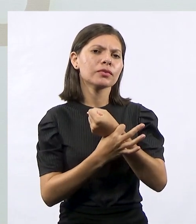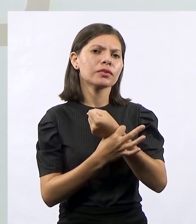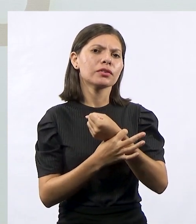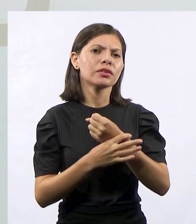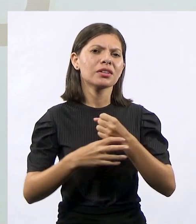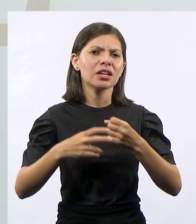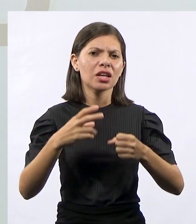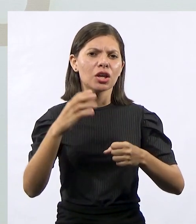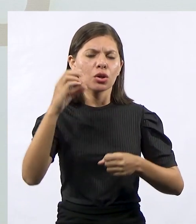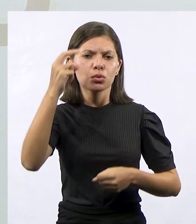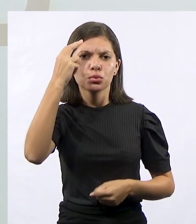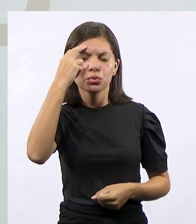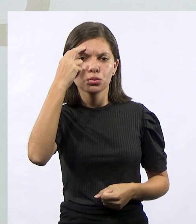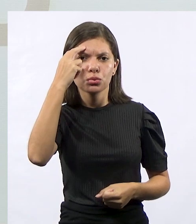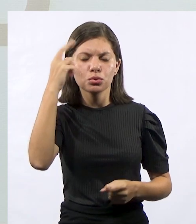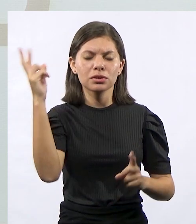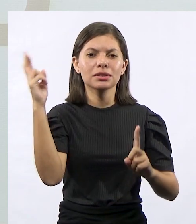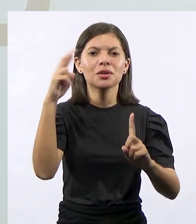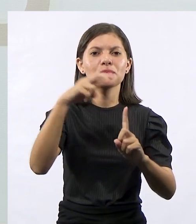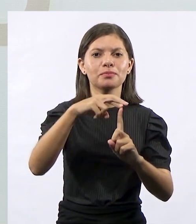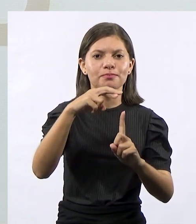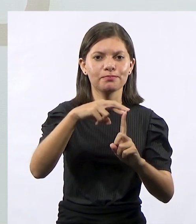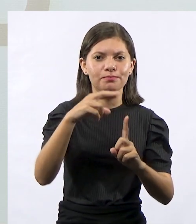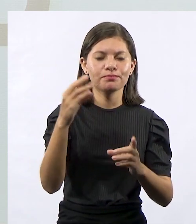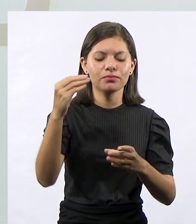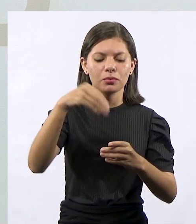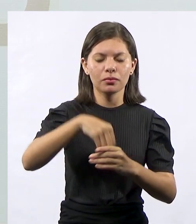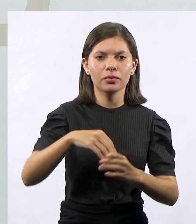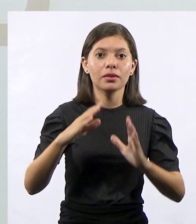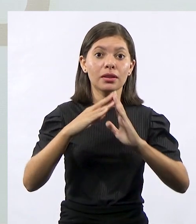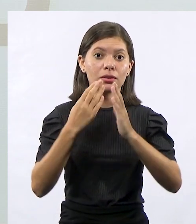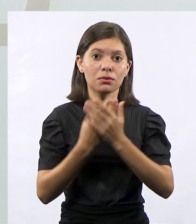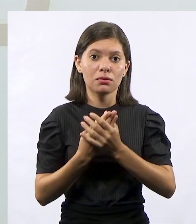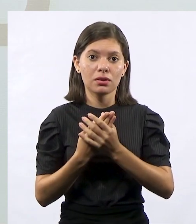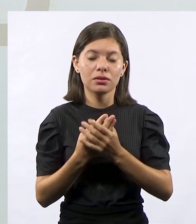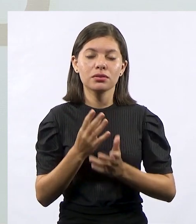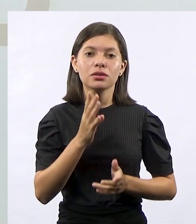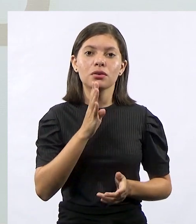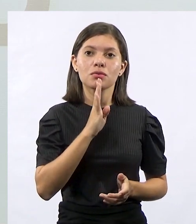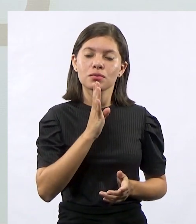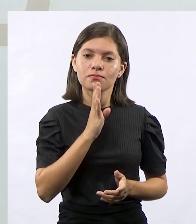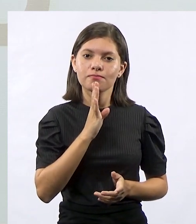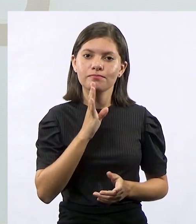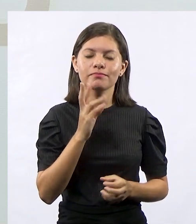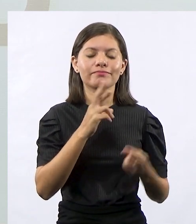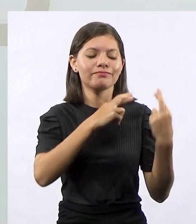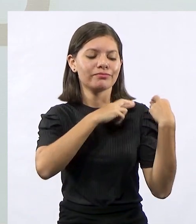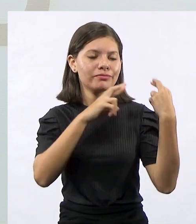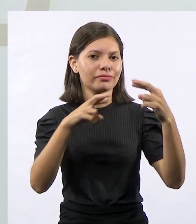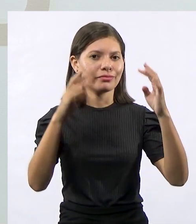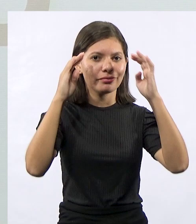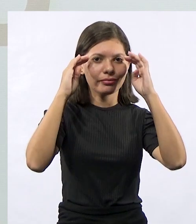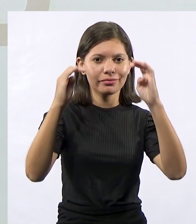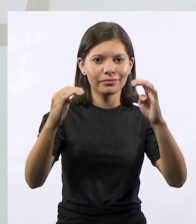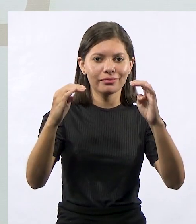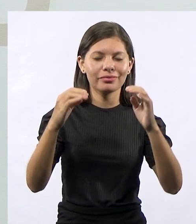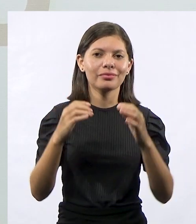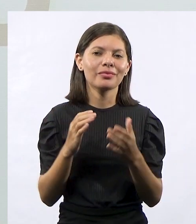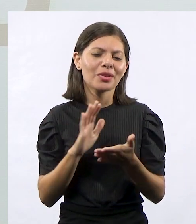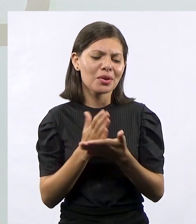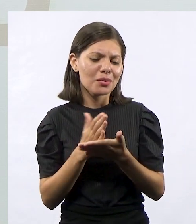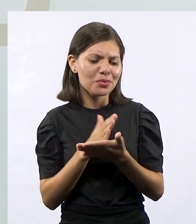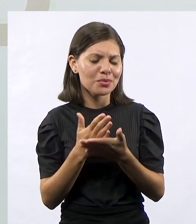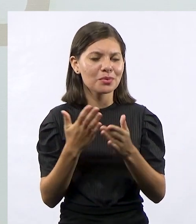as culturas sejam representadas na escola, sejam conhecidas e respeitadas.